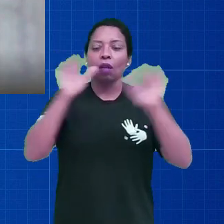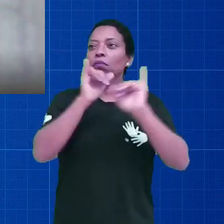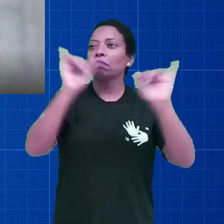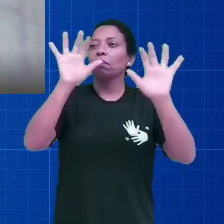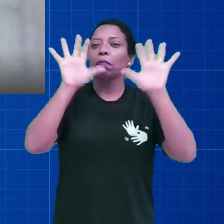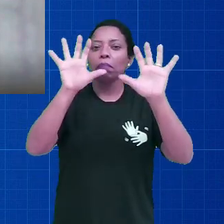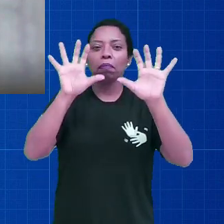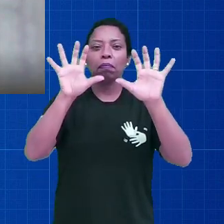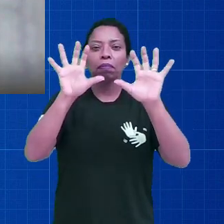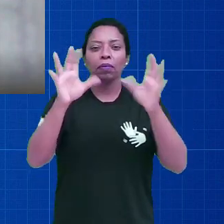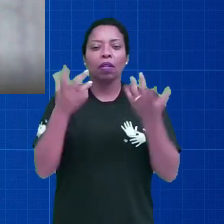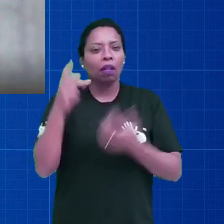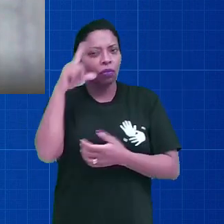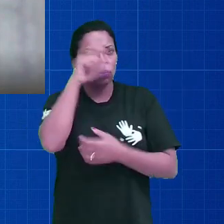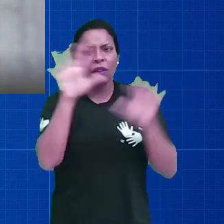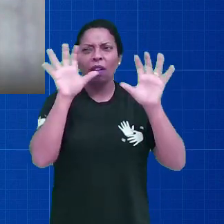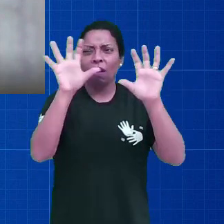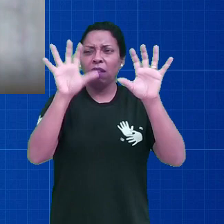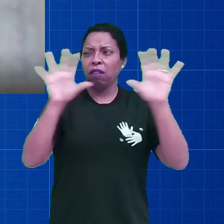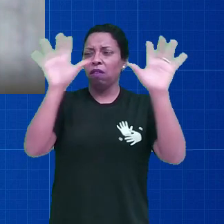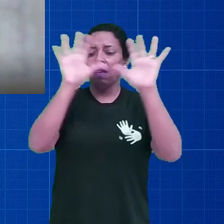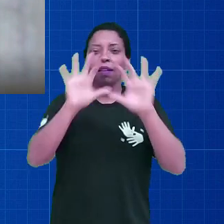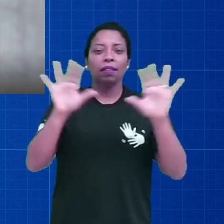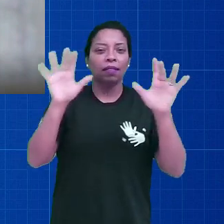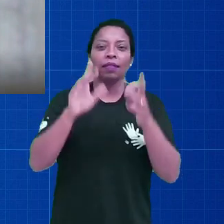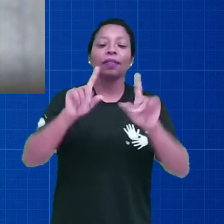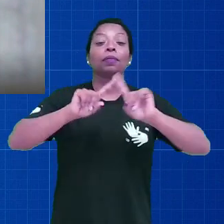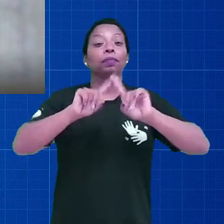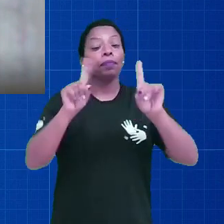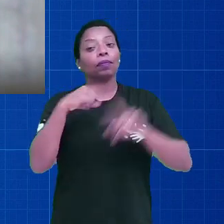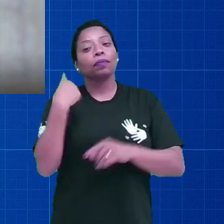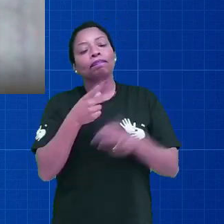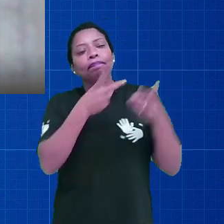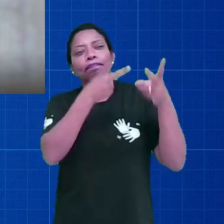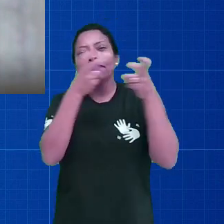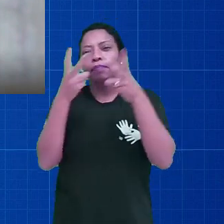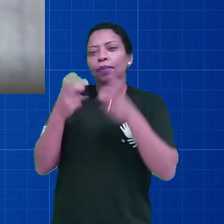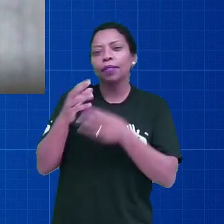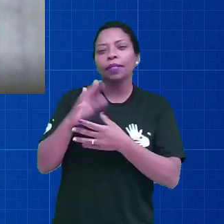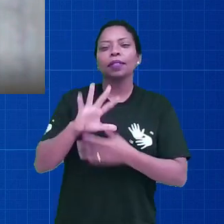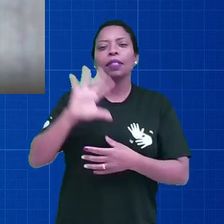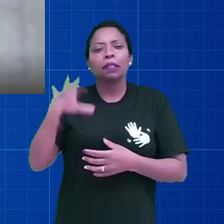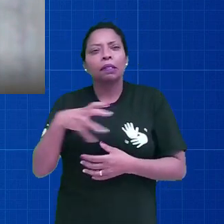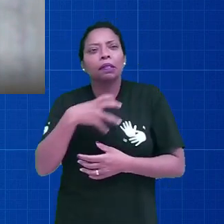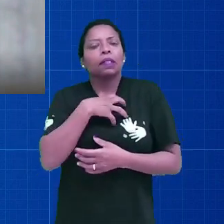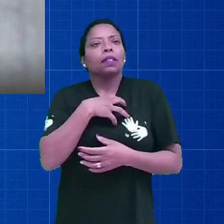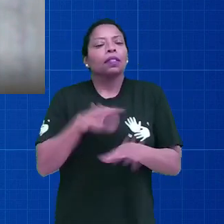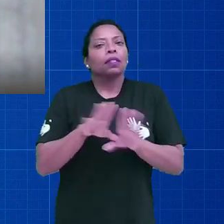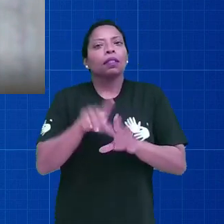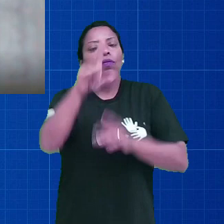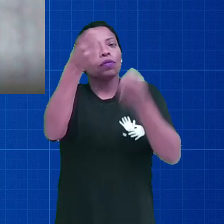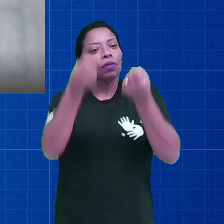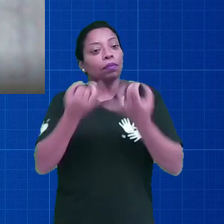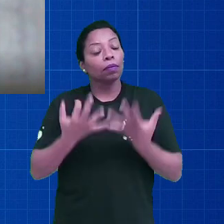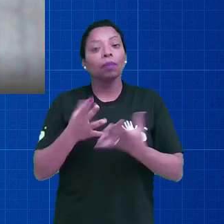para a atmosfera como um todo. Então, tudo isso a gente vai, né, interiorizando e verificando o que a gente passou.